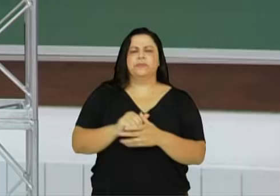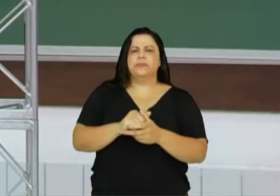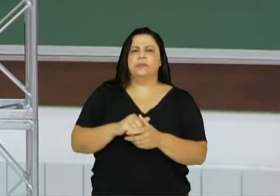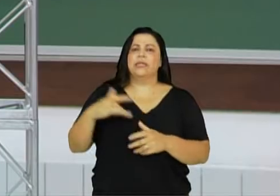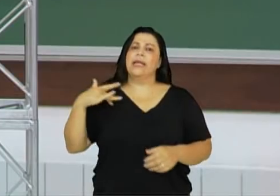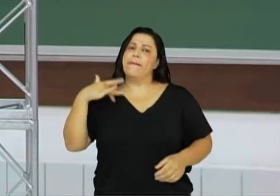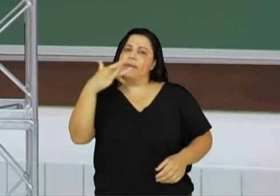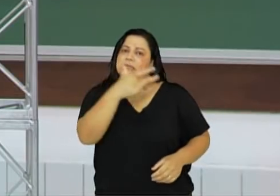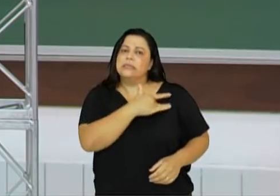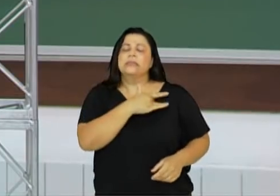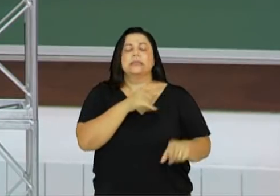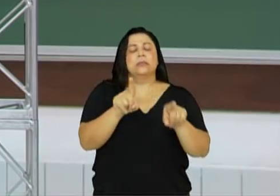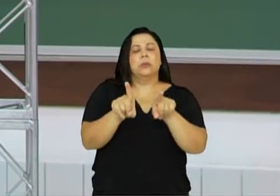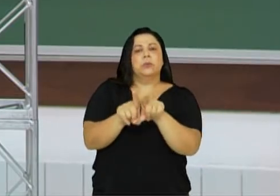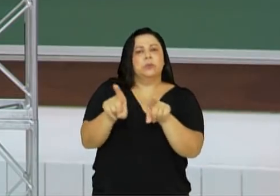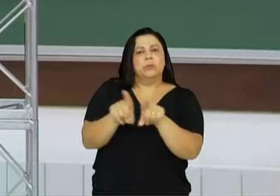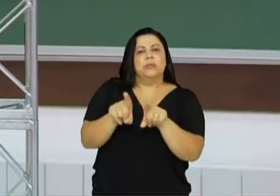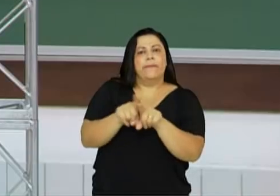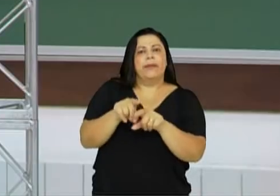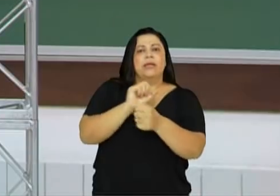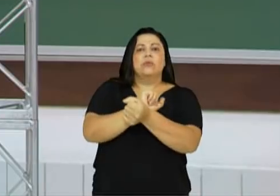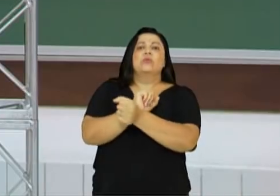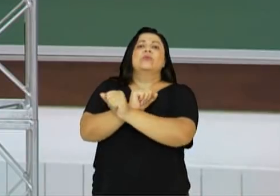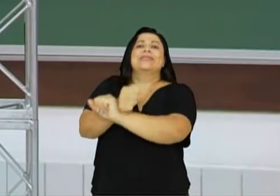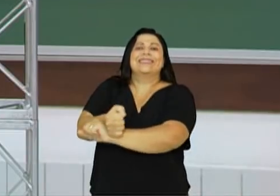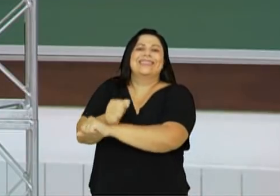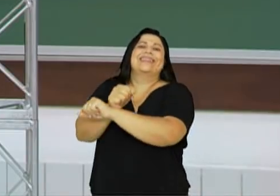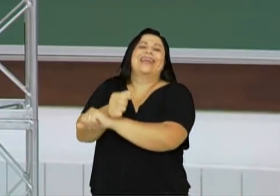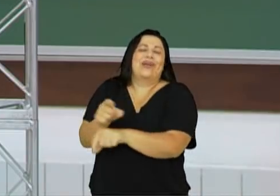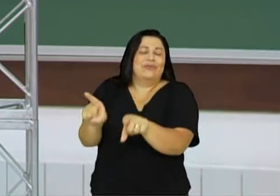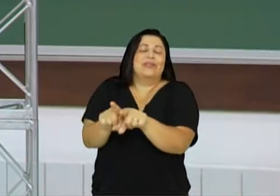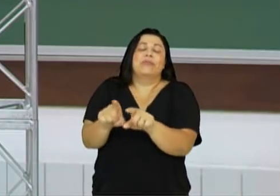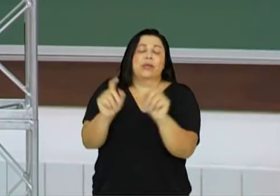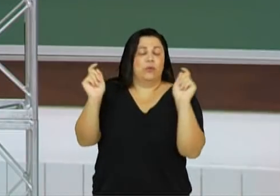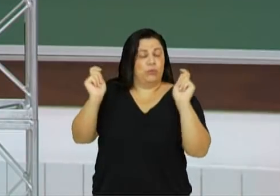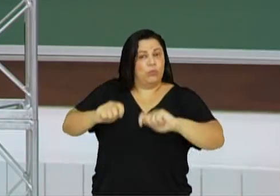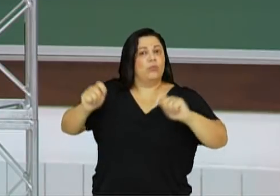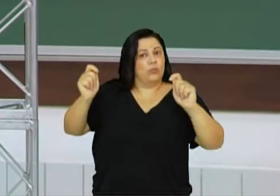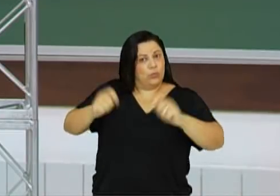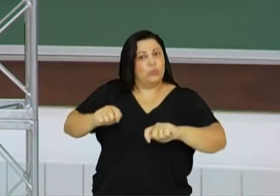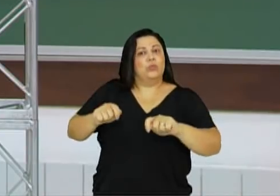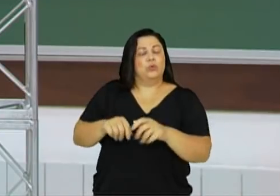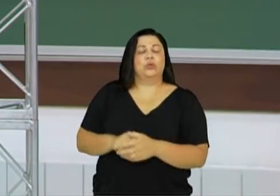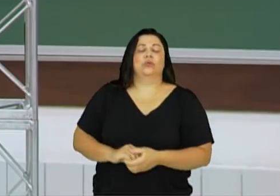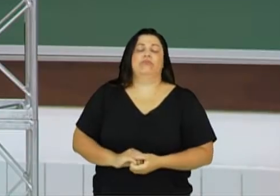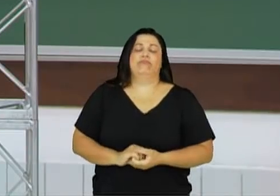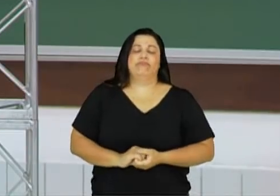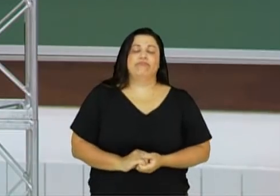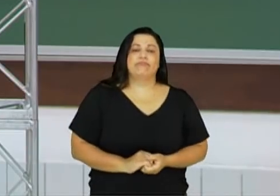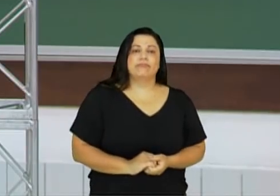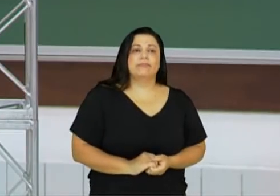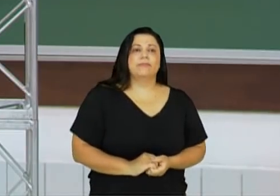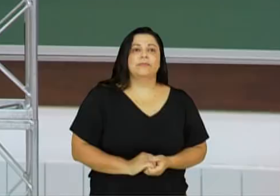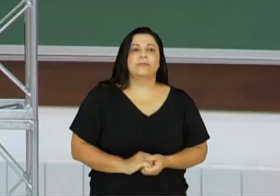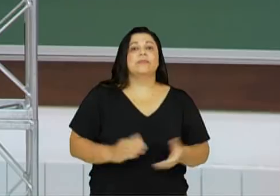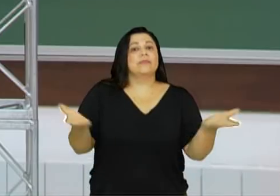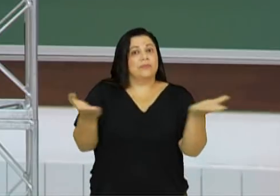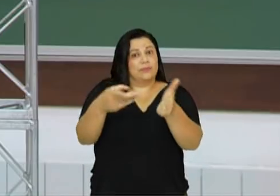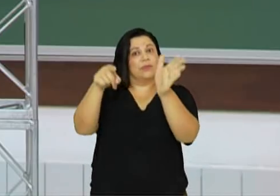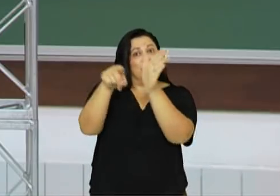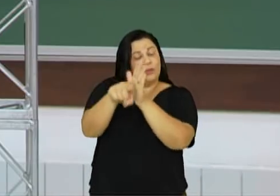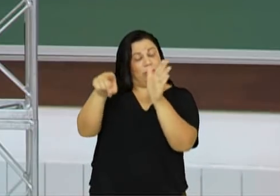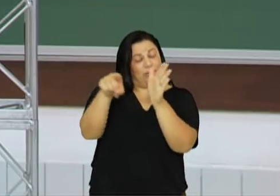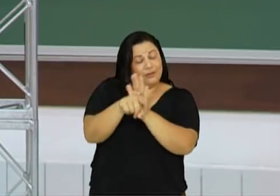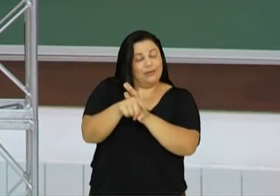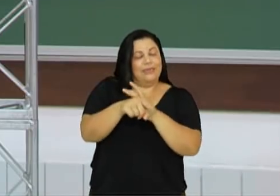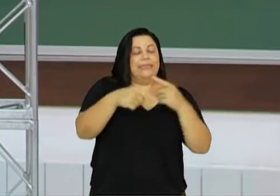saúde. Inclusive até os escravos podiam se banhar nessas piscinas, termas e casas de banho. Gente, um quiz aqui, depois